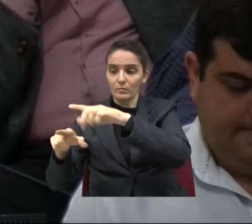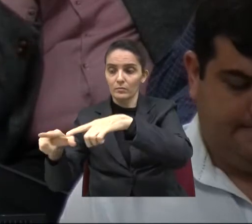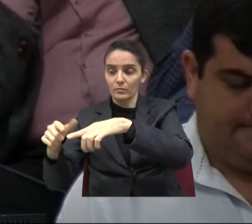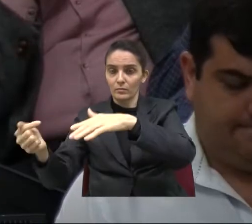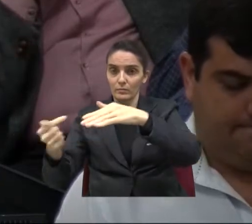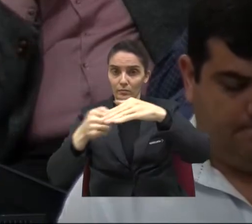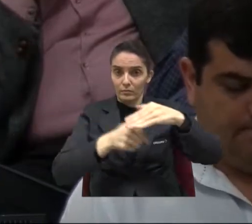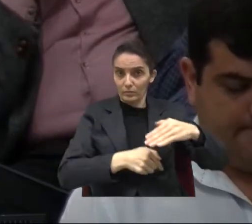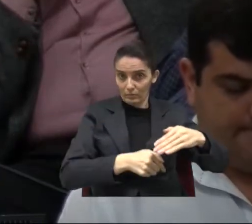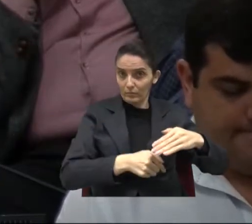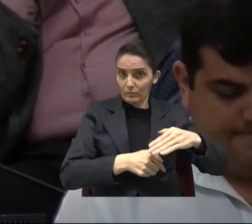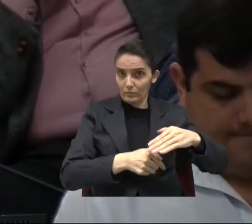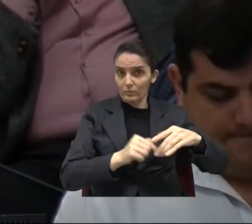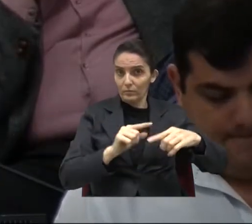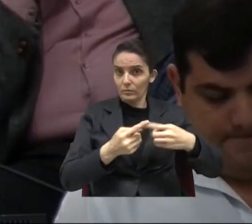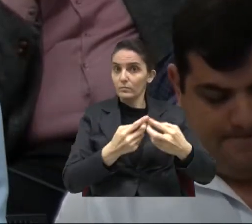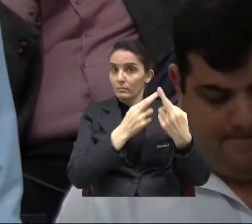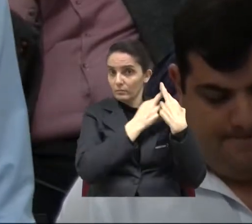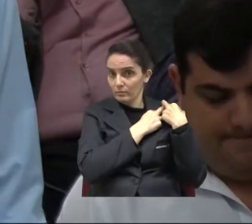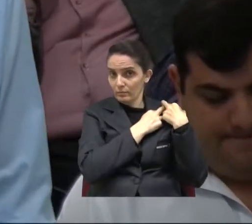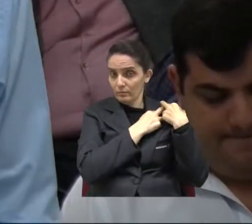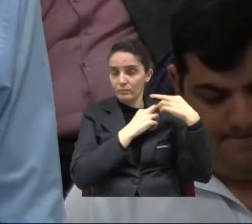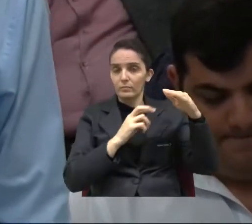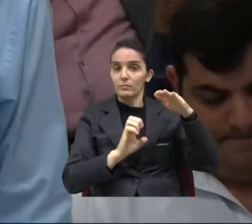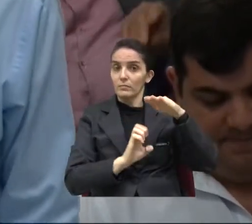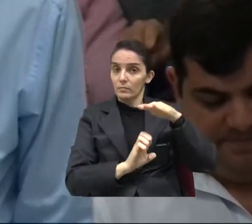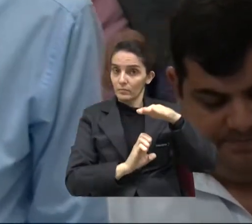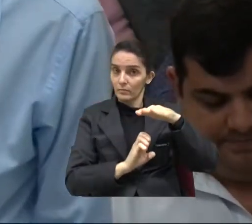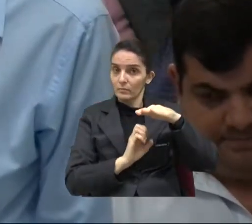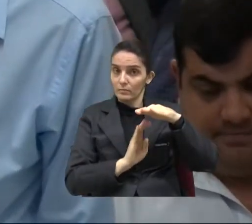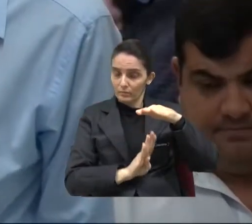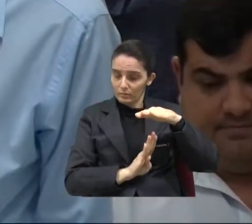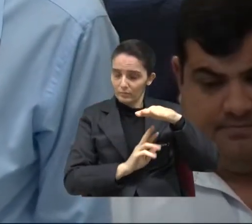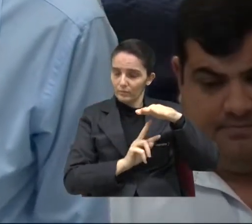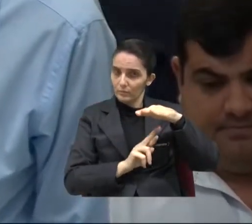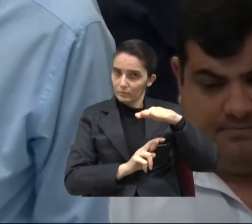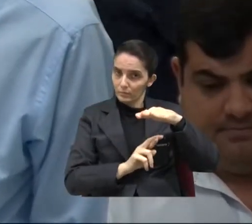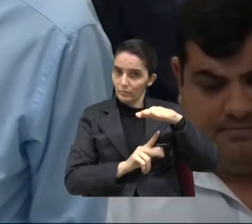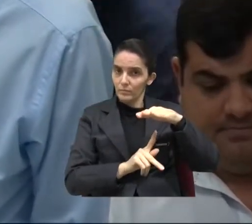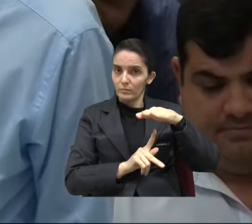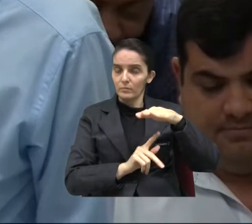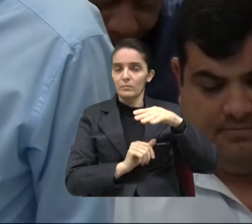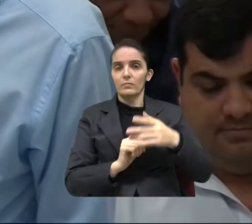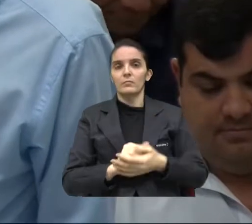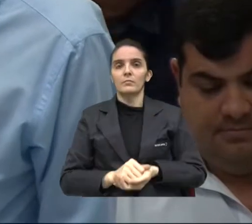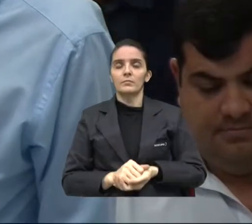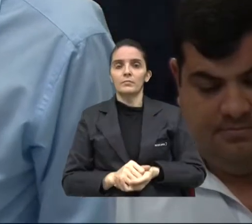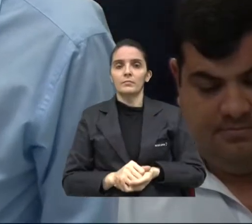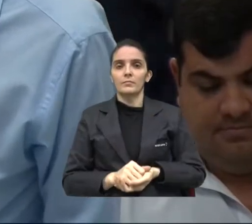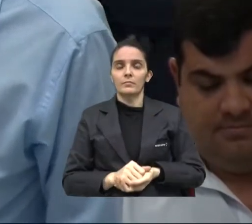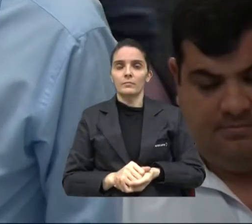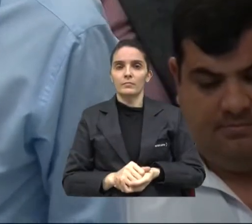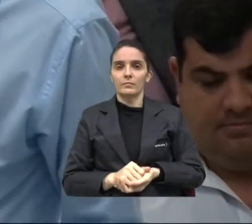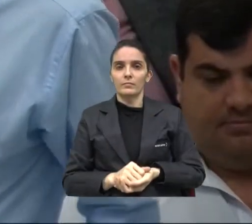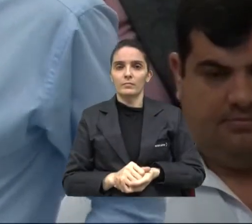BRK, a responsável é a BRK. Aliás, vereador Vaguinho, mais um